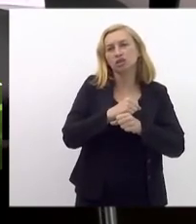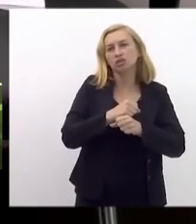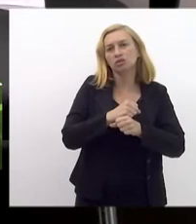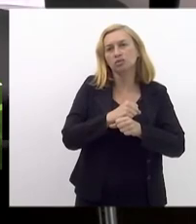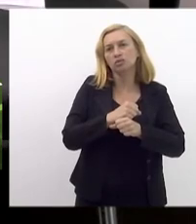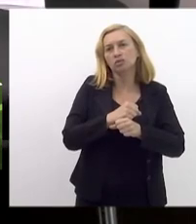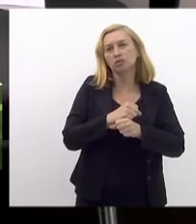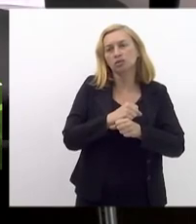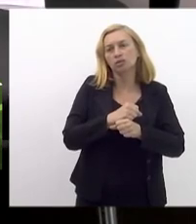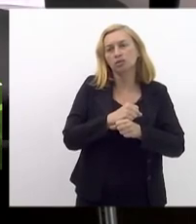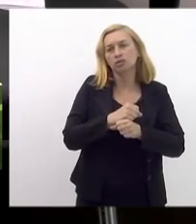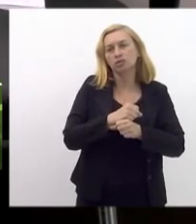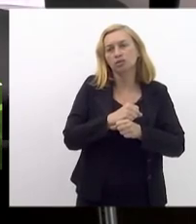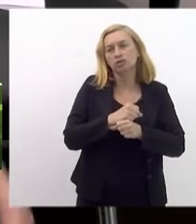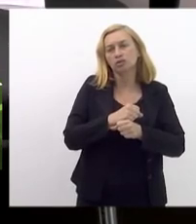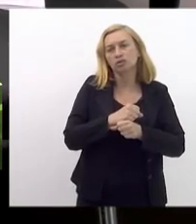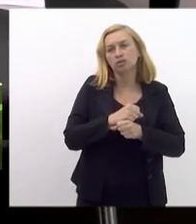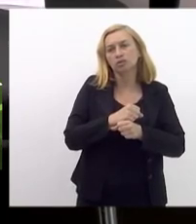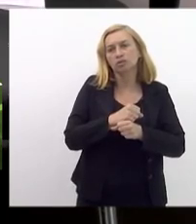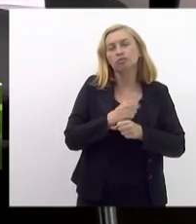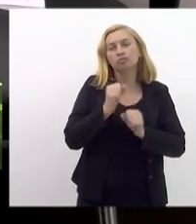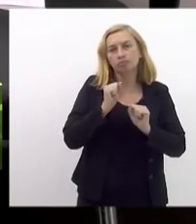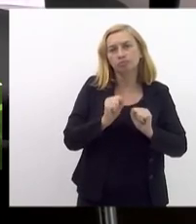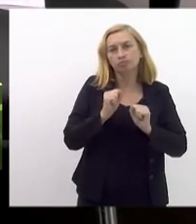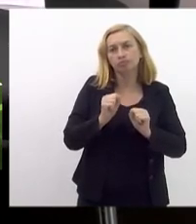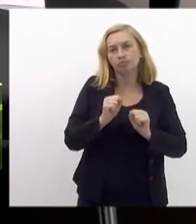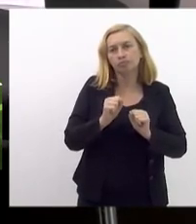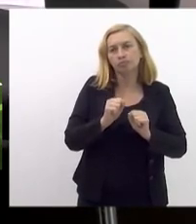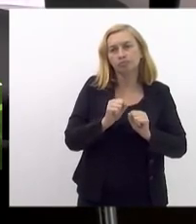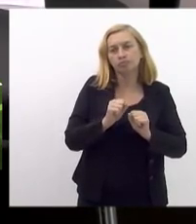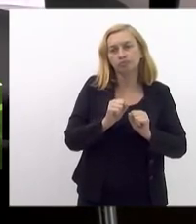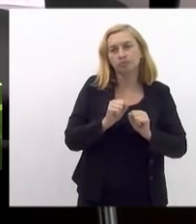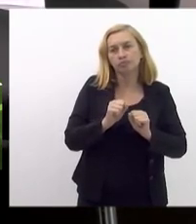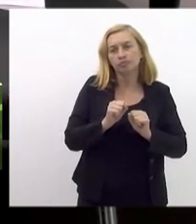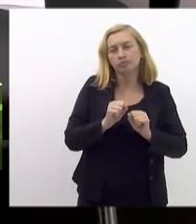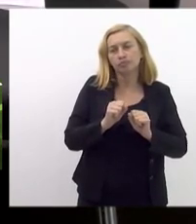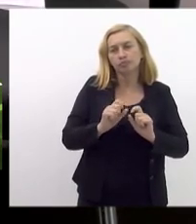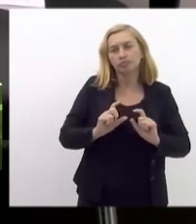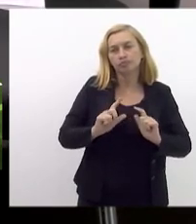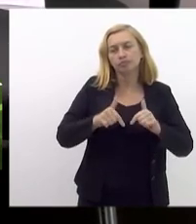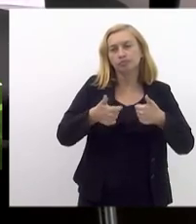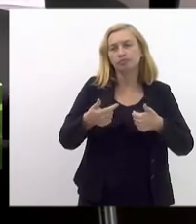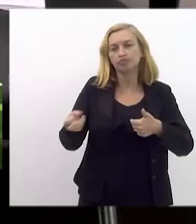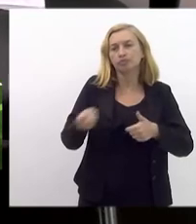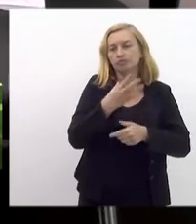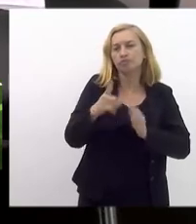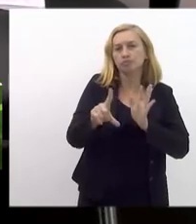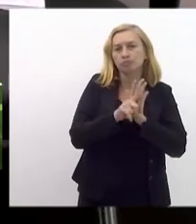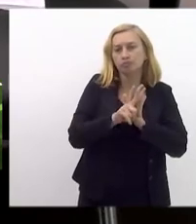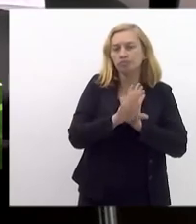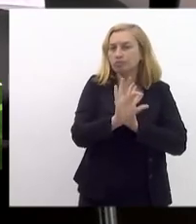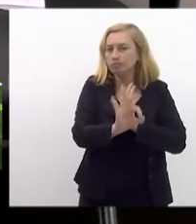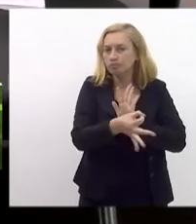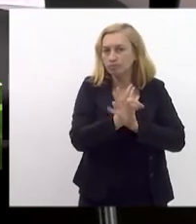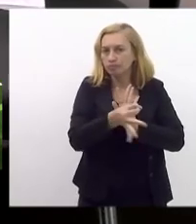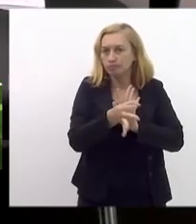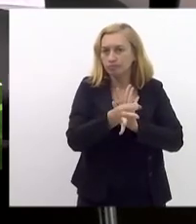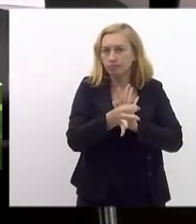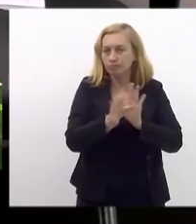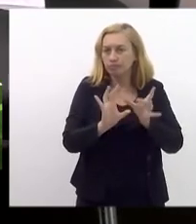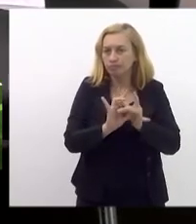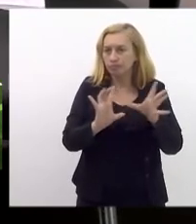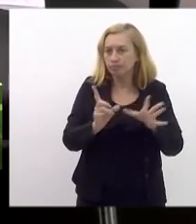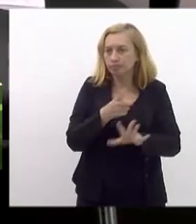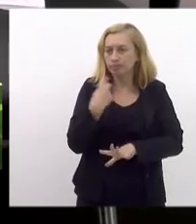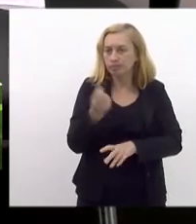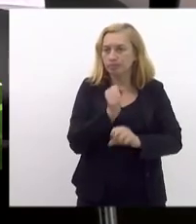tipo, de tal maneira que a gente possa dispor de uma nova legislação que, de fato, permita que a